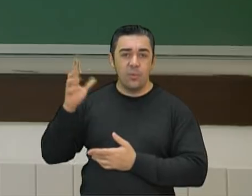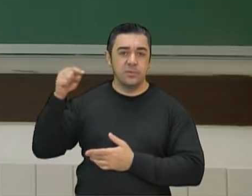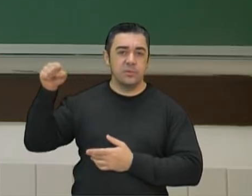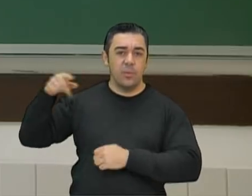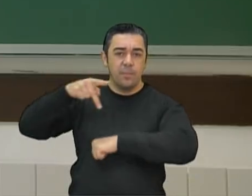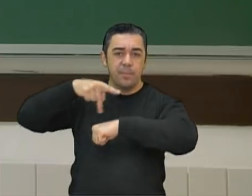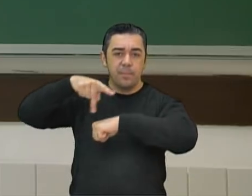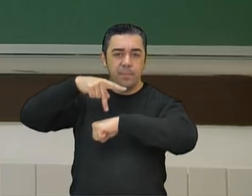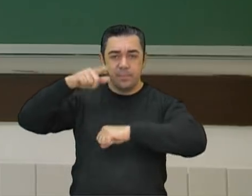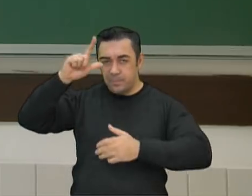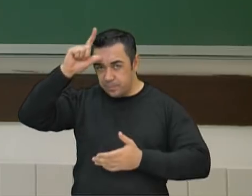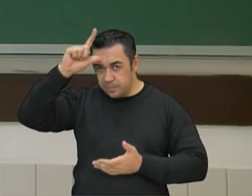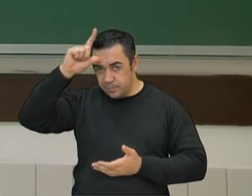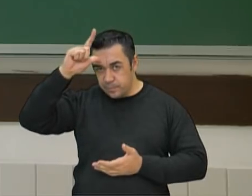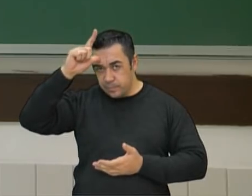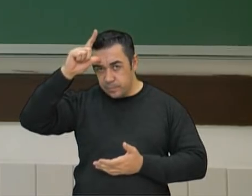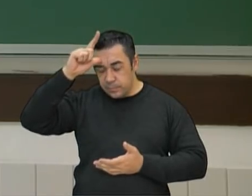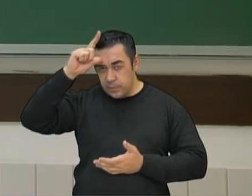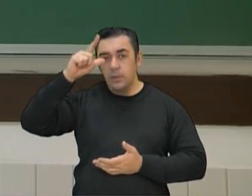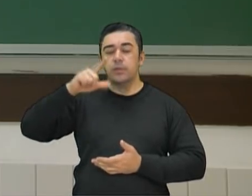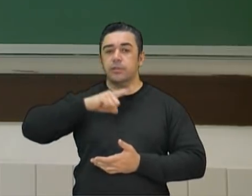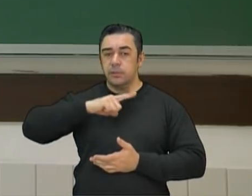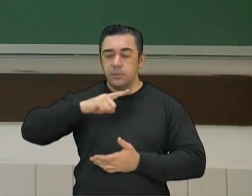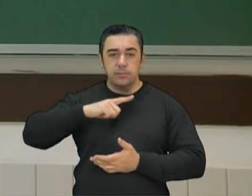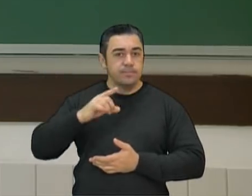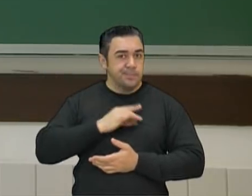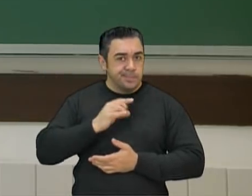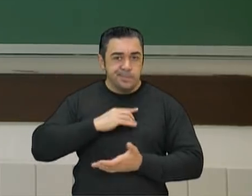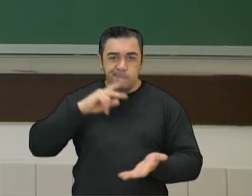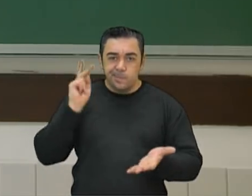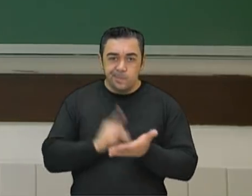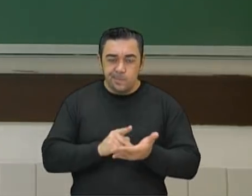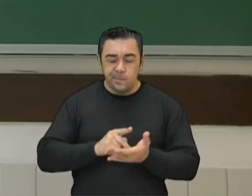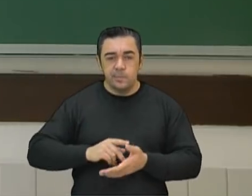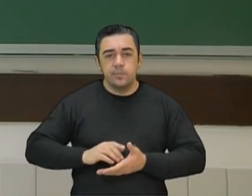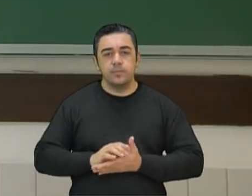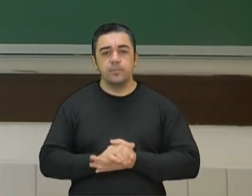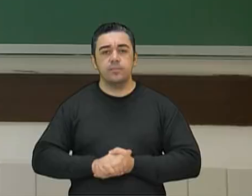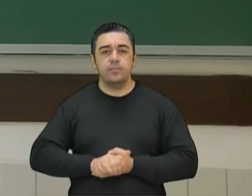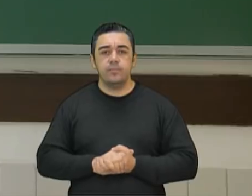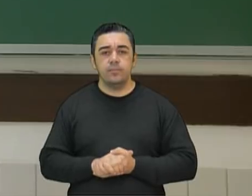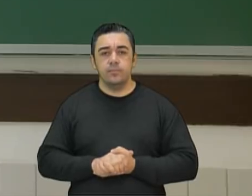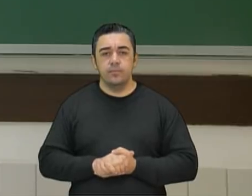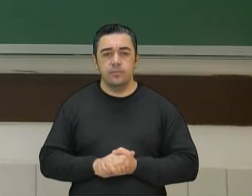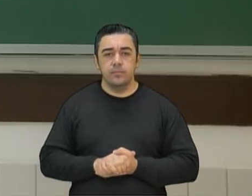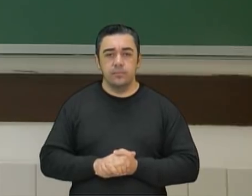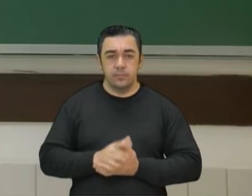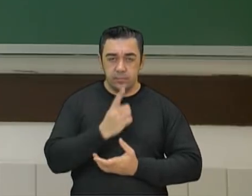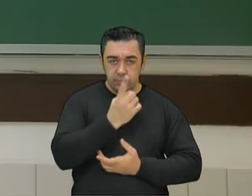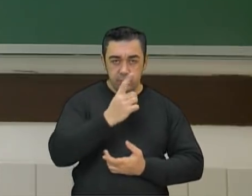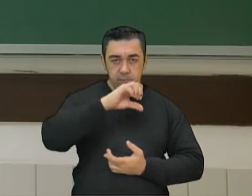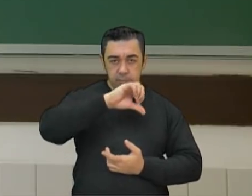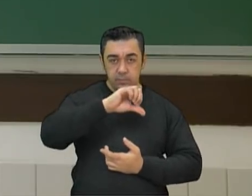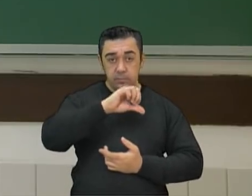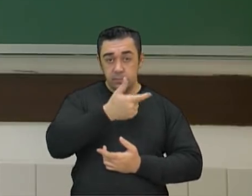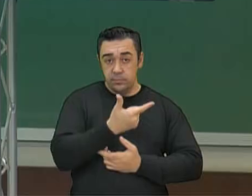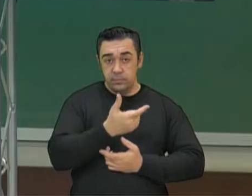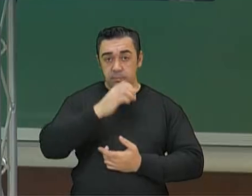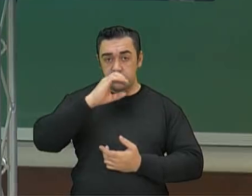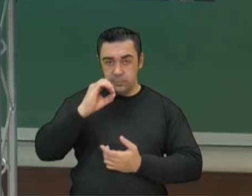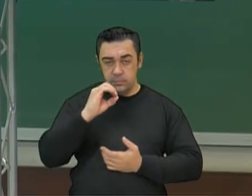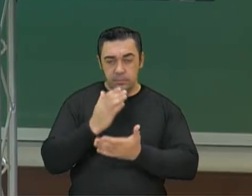ruim na Alemanha. Um cenário de desespero real. Em 1920, a